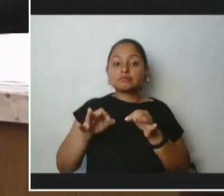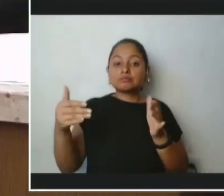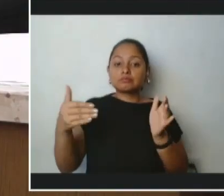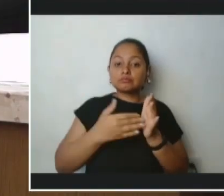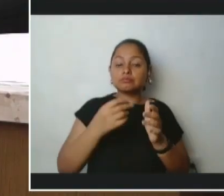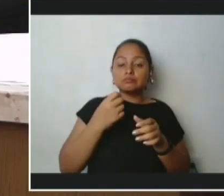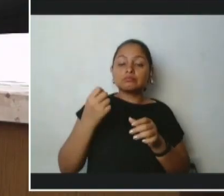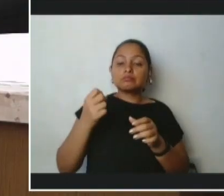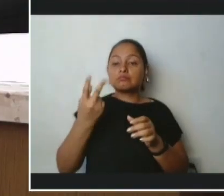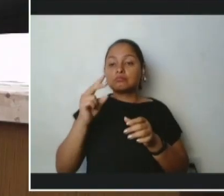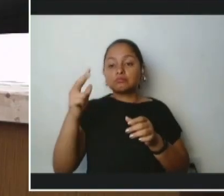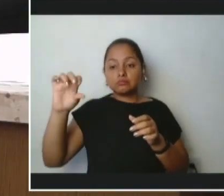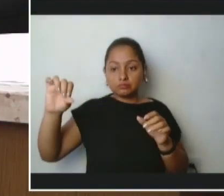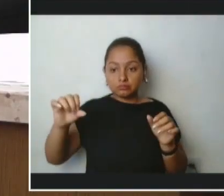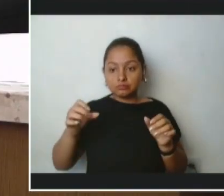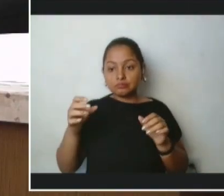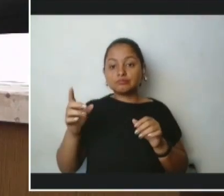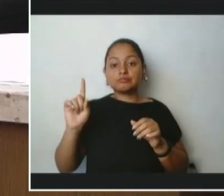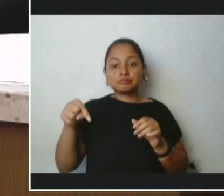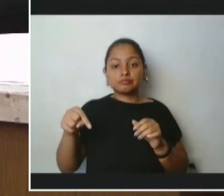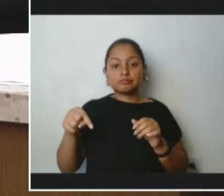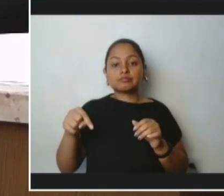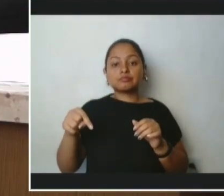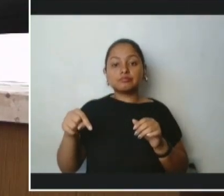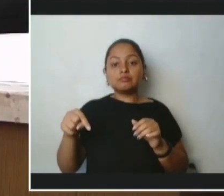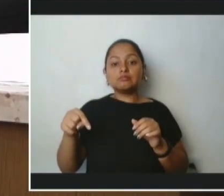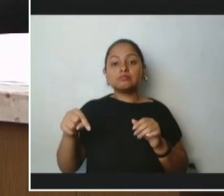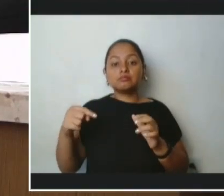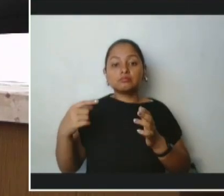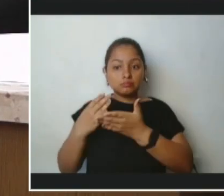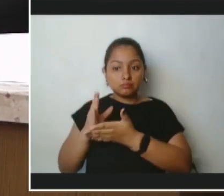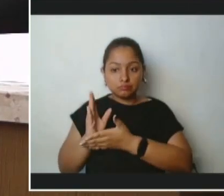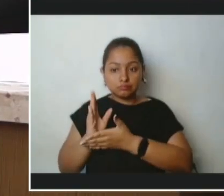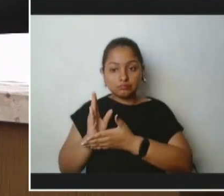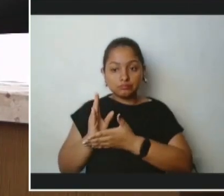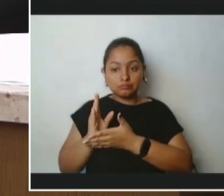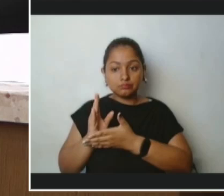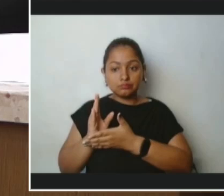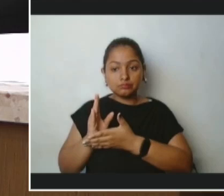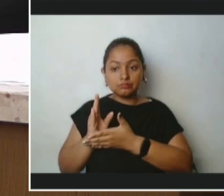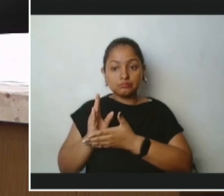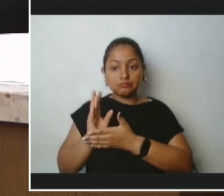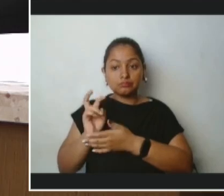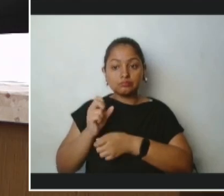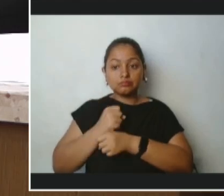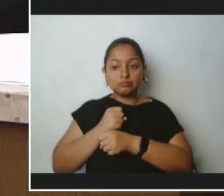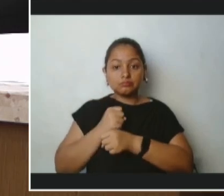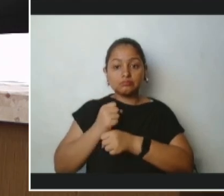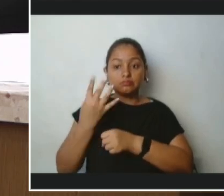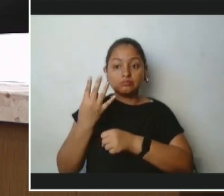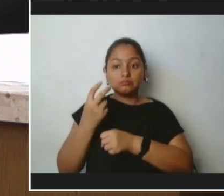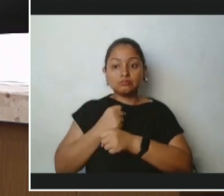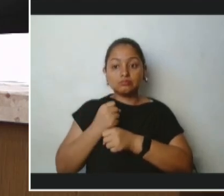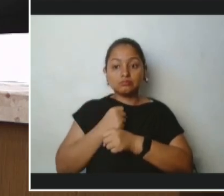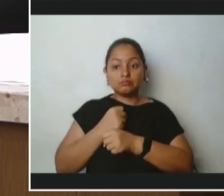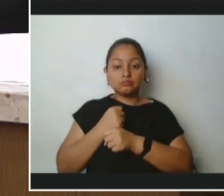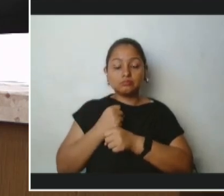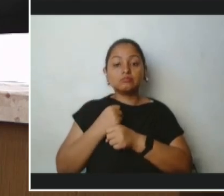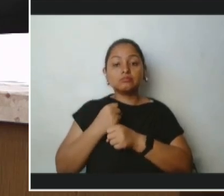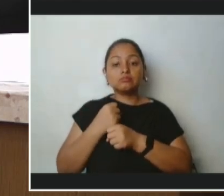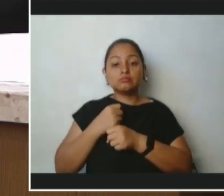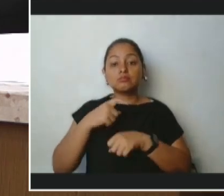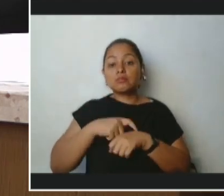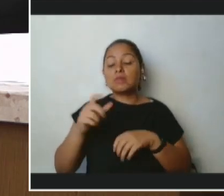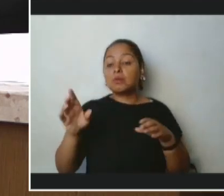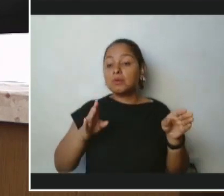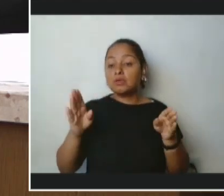aprovado por 5 anos? 4 anos. O prazo para elaboração é agora até dia